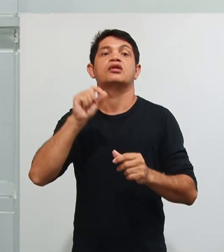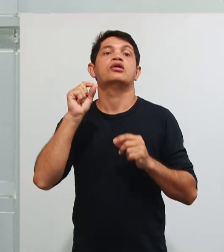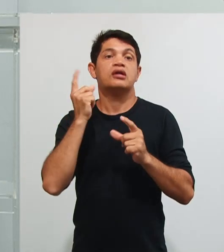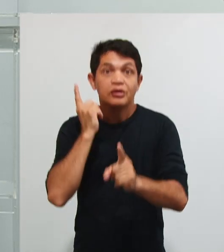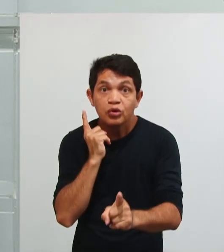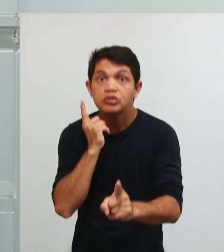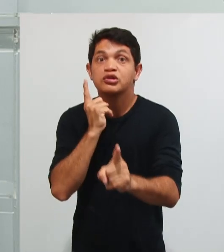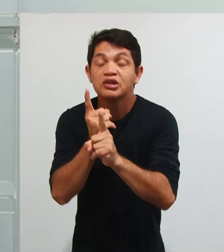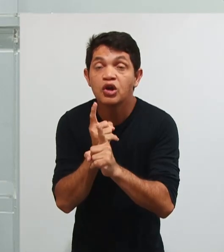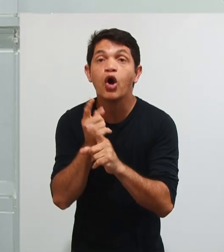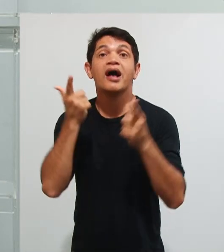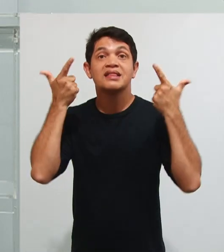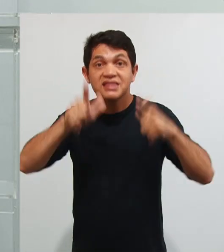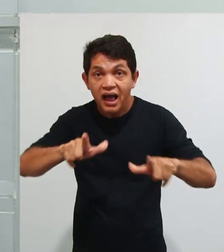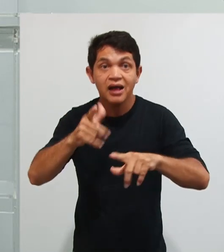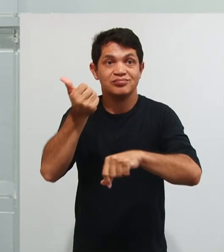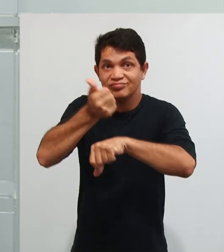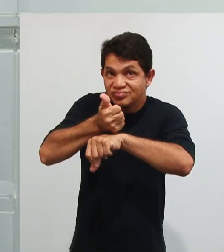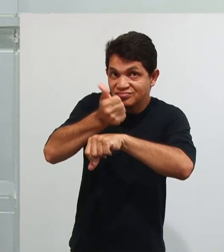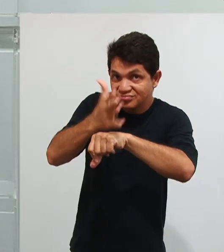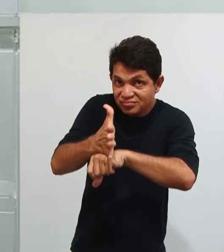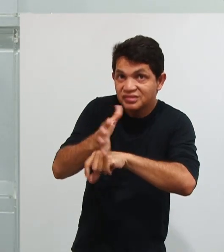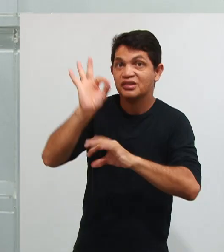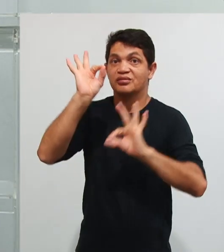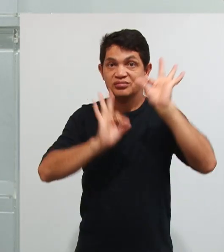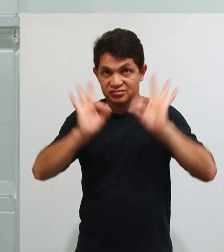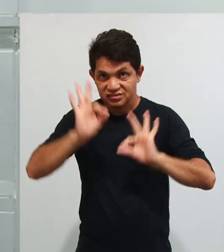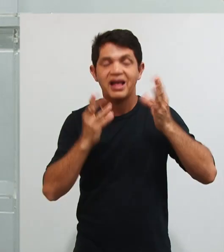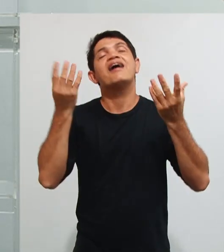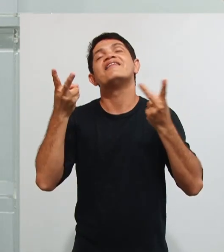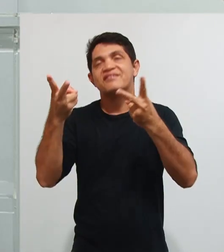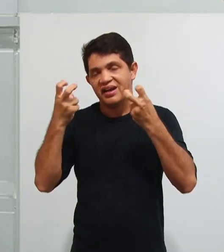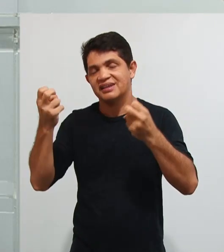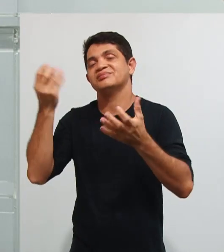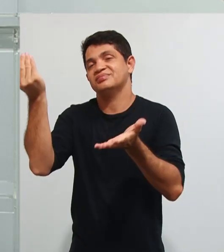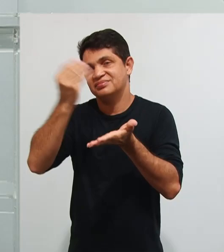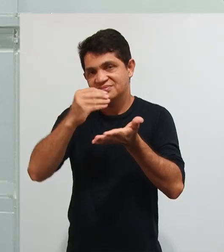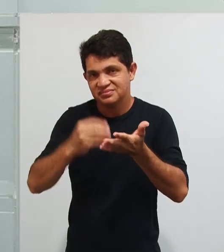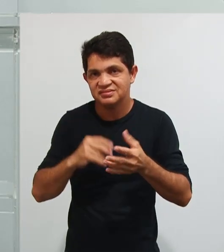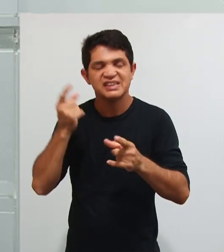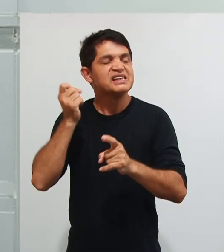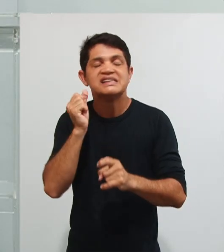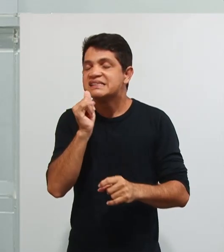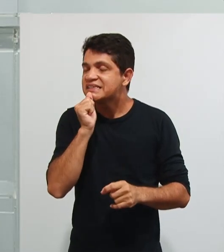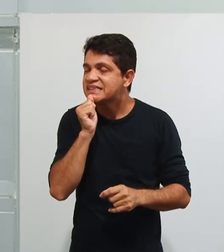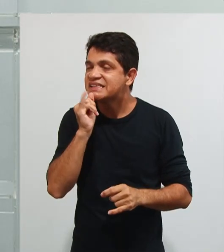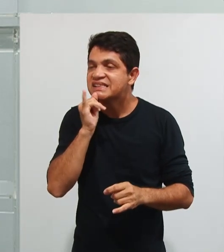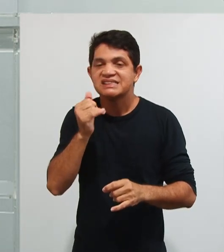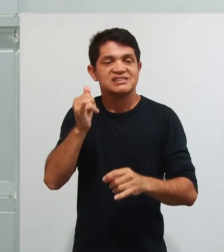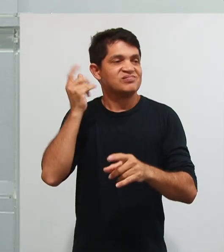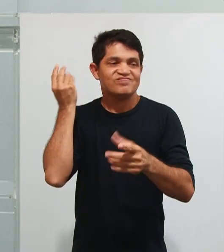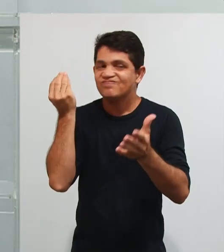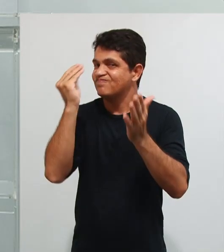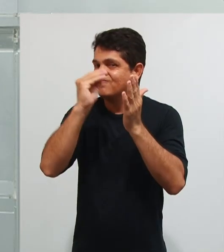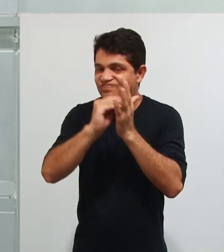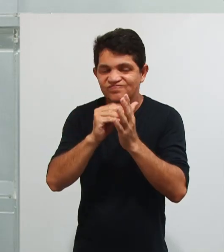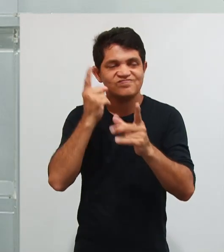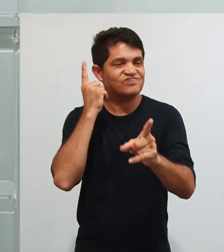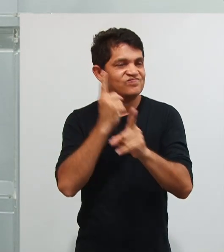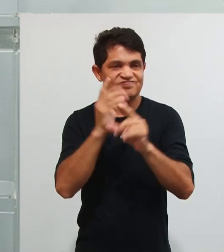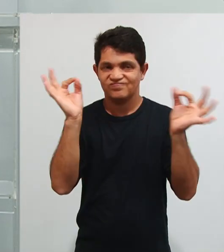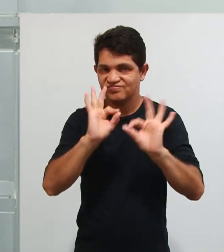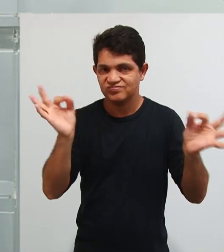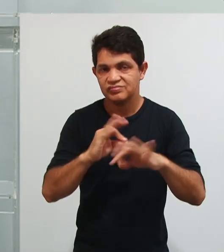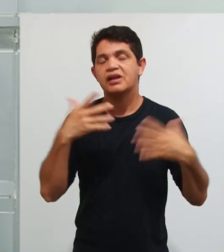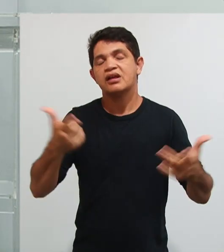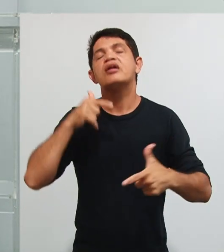encontrou viabilidade, vai com Deus e coloca para acontecer. Se você não encontrou viabilidade, senhorzinho,